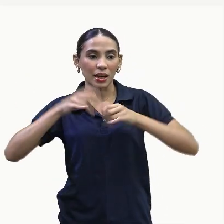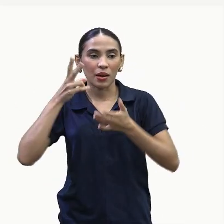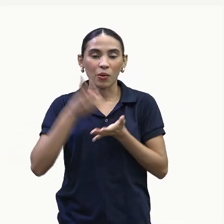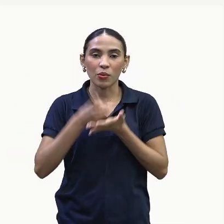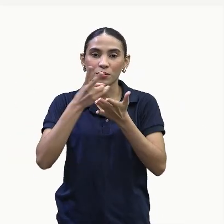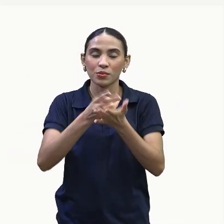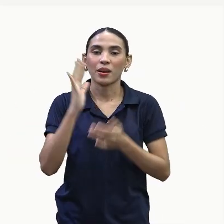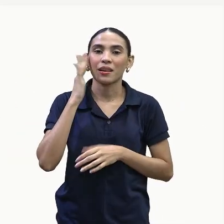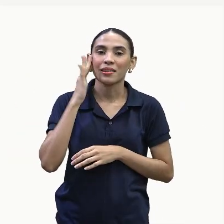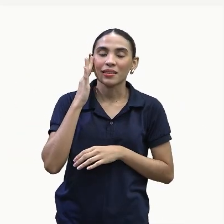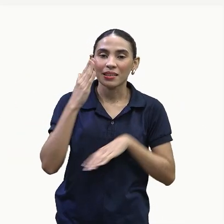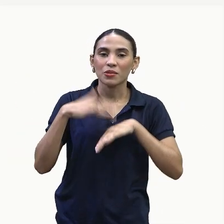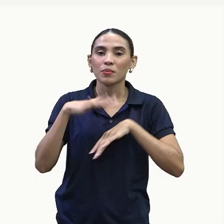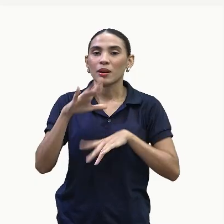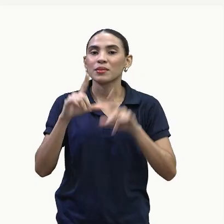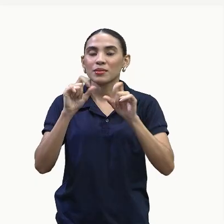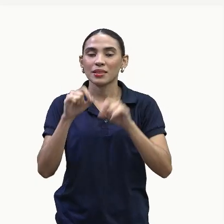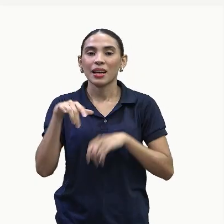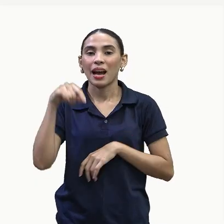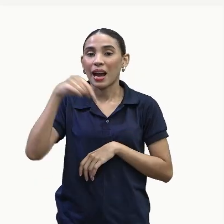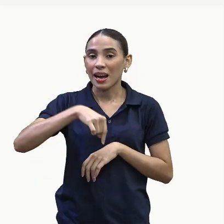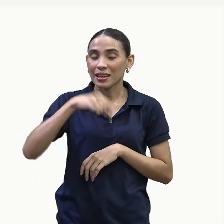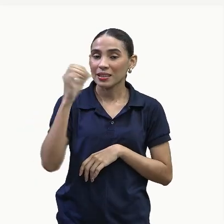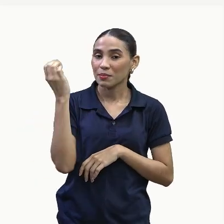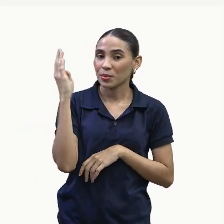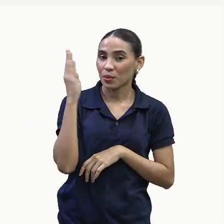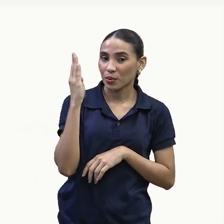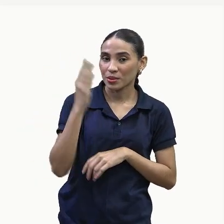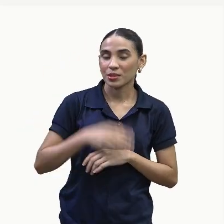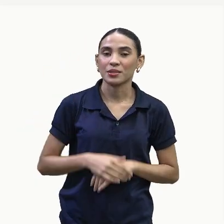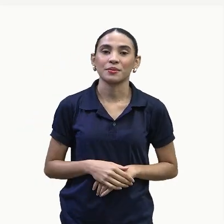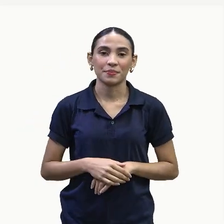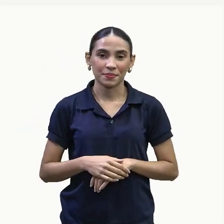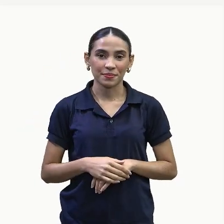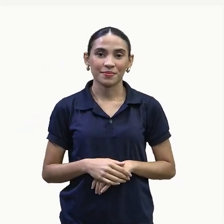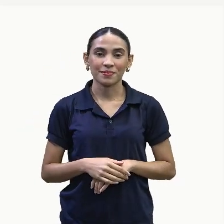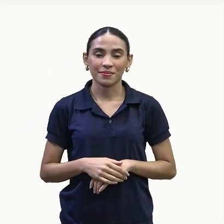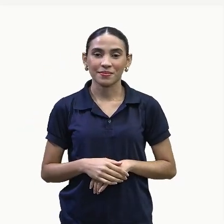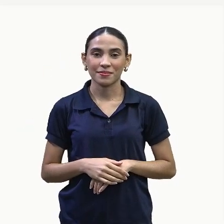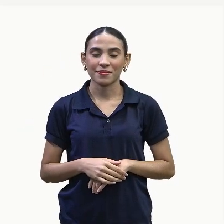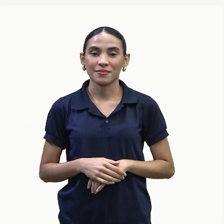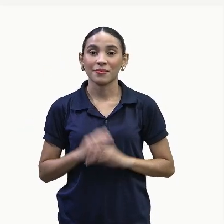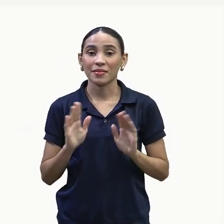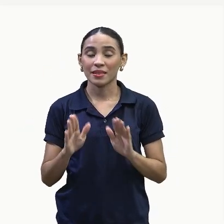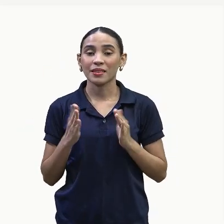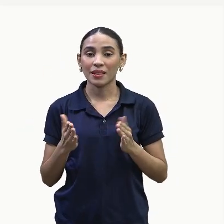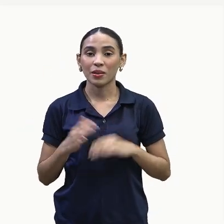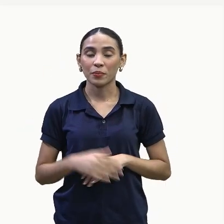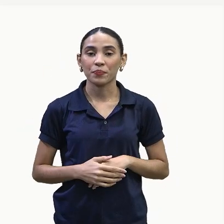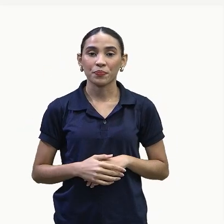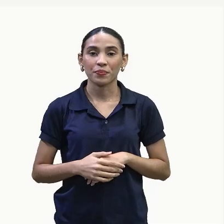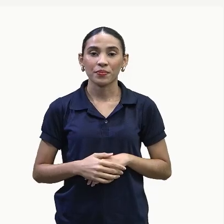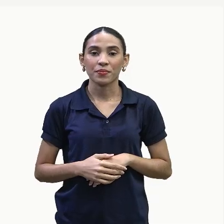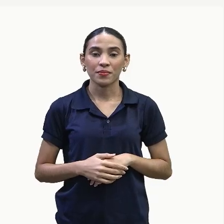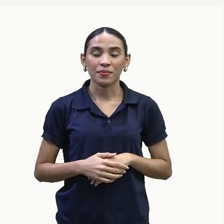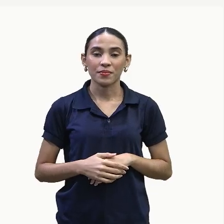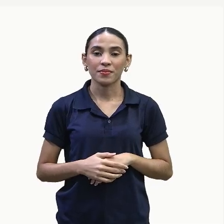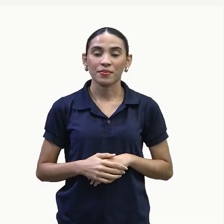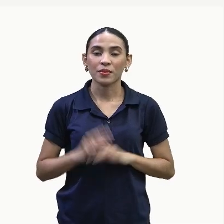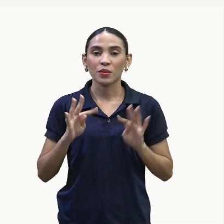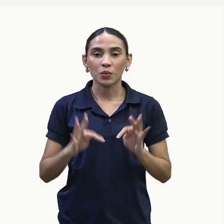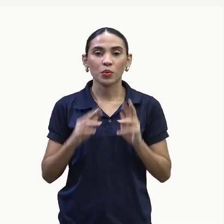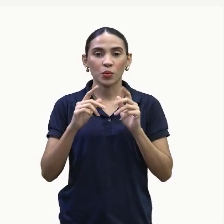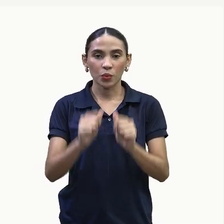continuar entendendo um pouco aqui da biologia, né? E aí,